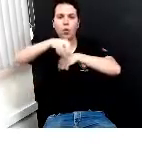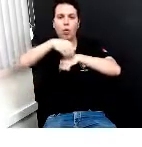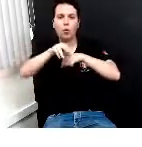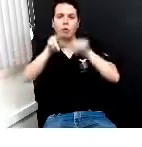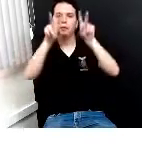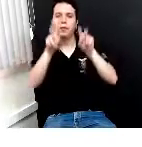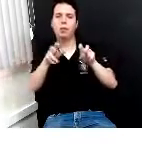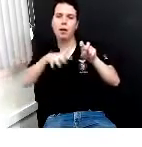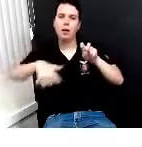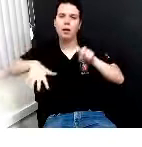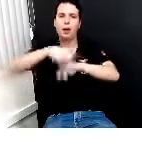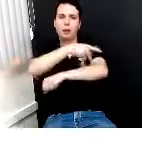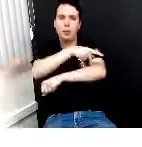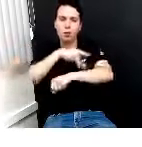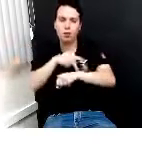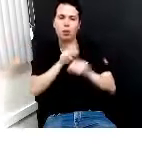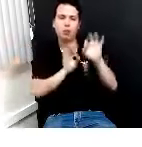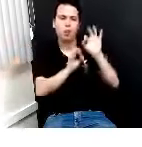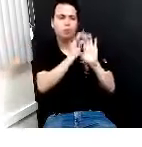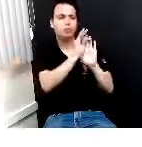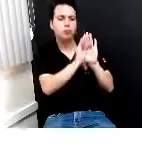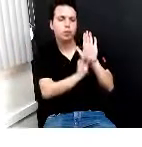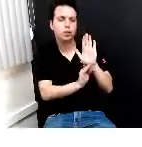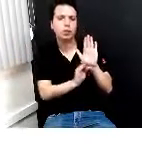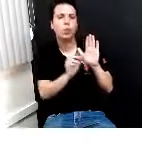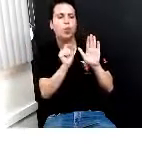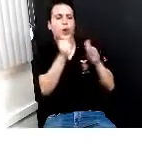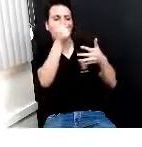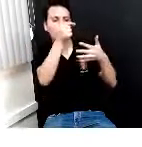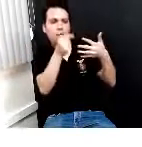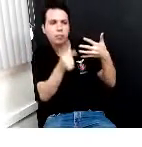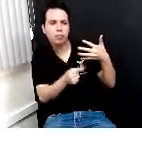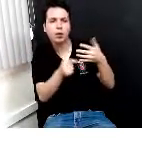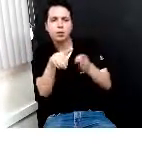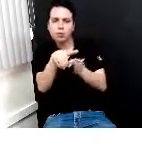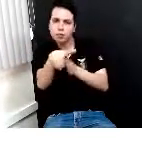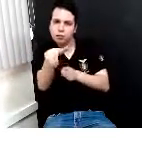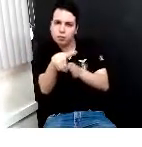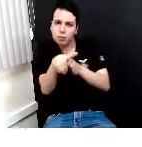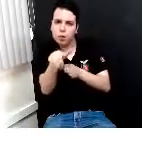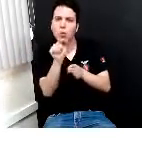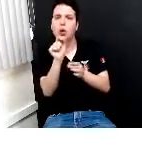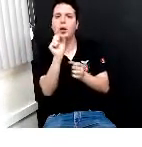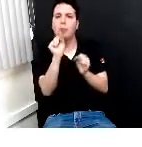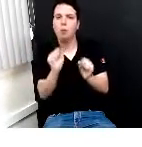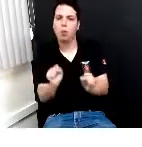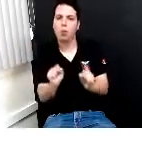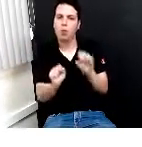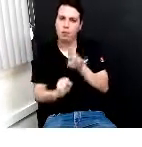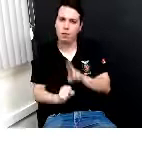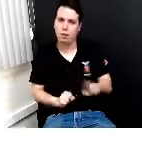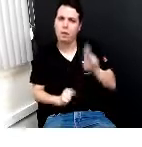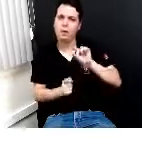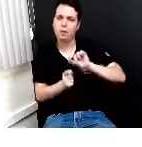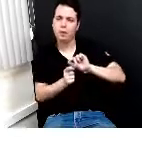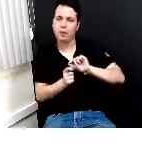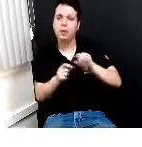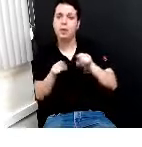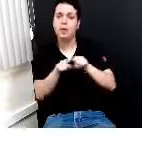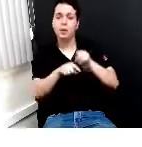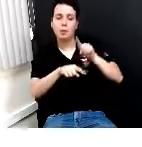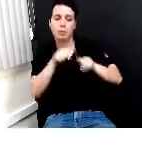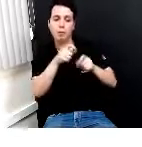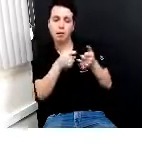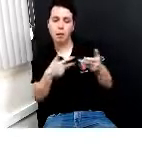gerais a gente compilou num texto com algumas possibilidades, sugestões e encaminhamentos, né? E com até alguma possibilidade de